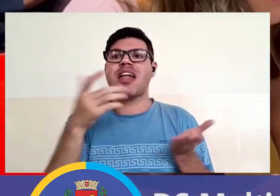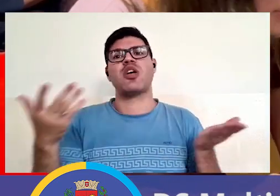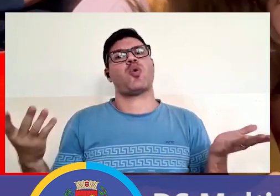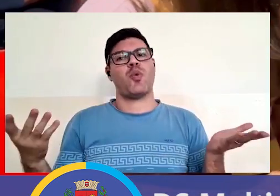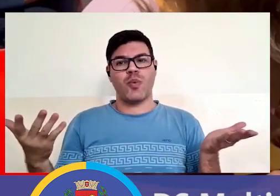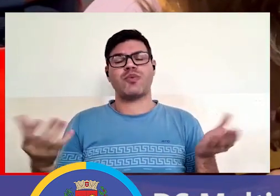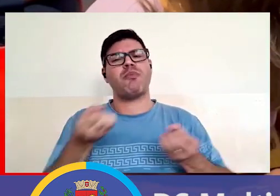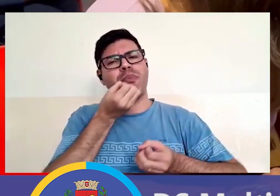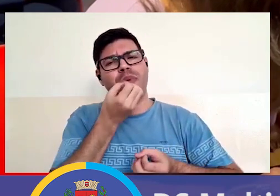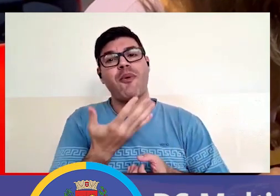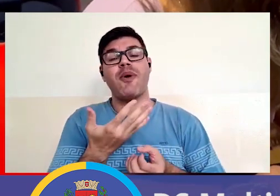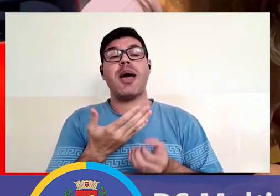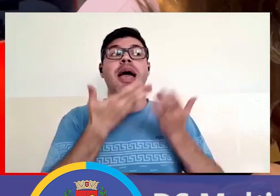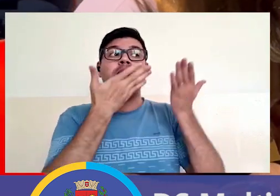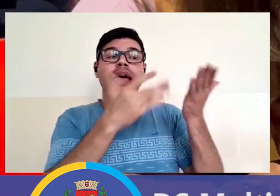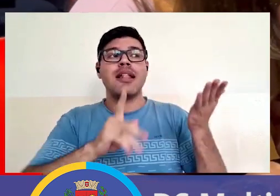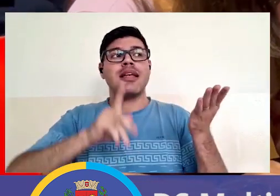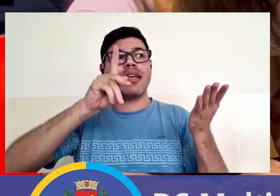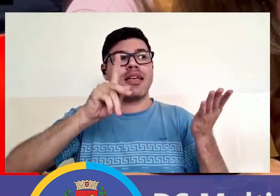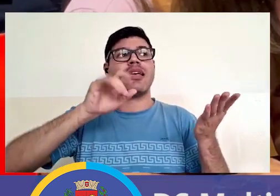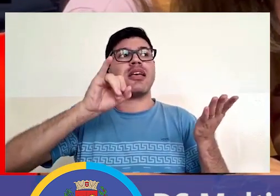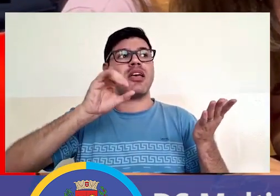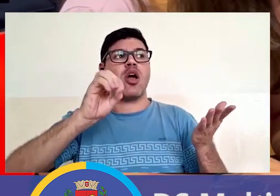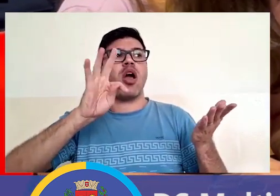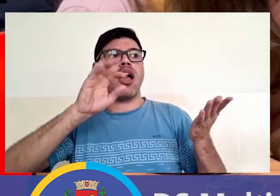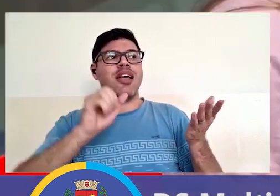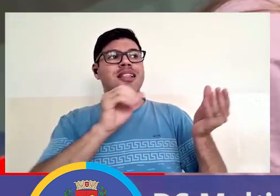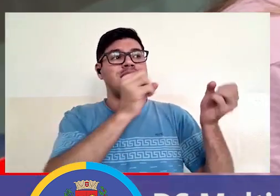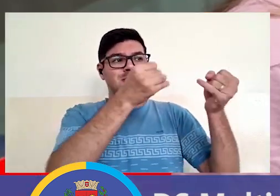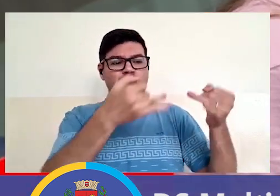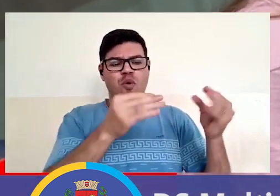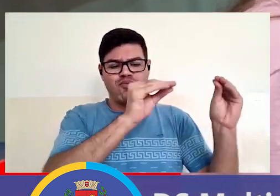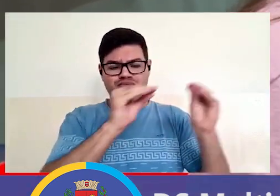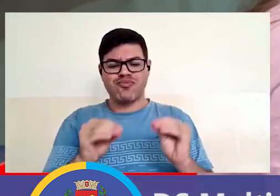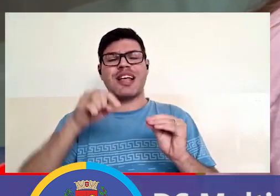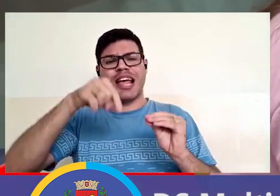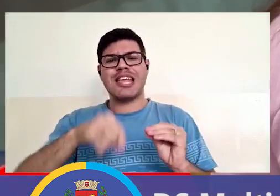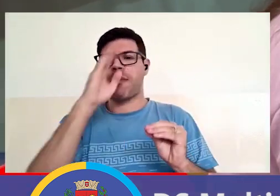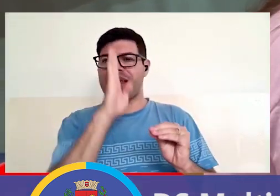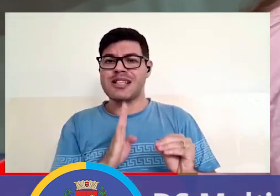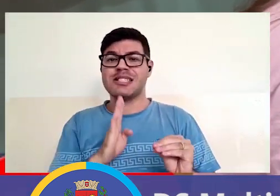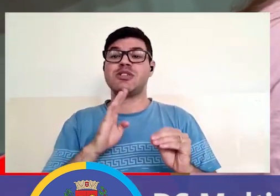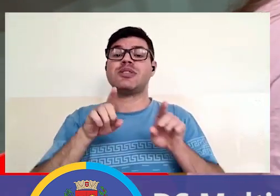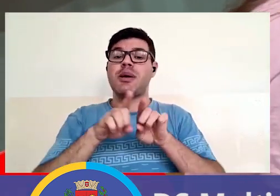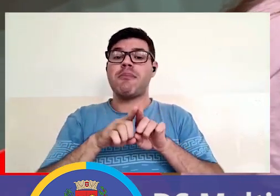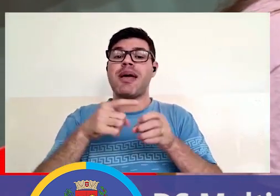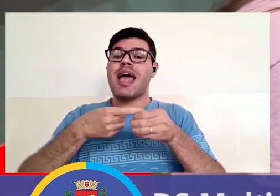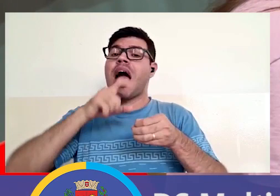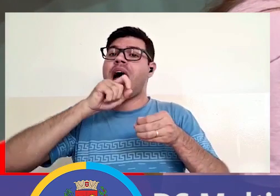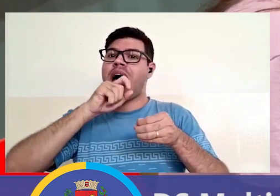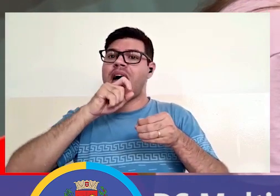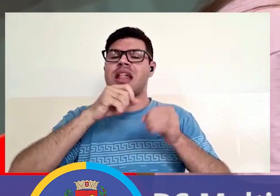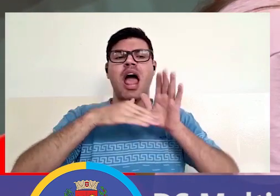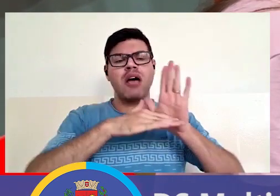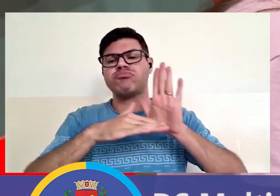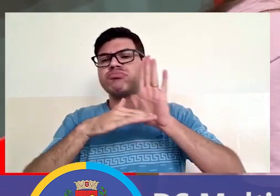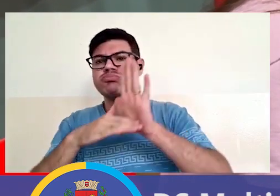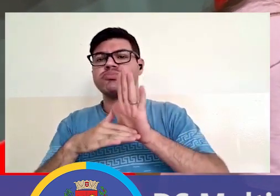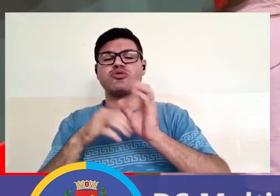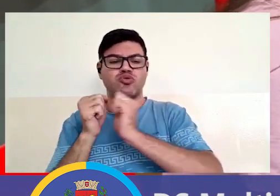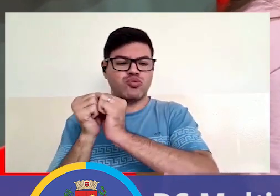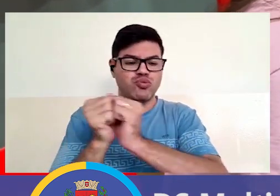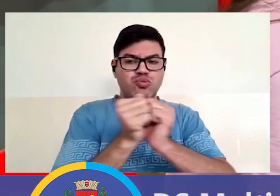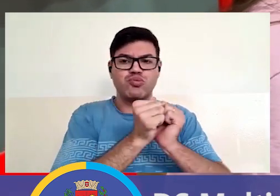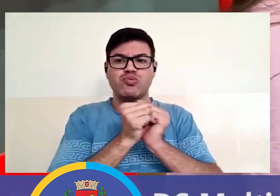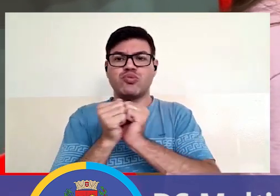o Mr. Kim reafirmou o compromisso e disse que vem para Araras, que vem para o Brasil, para poder falar da implantação da empresa e para poder, junto